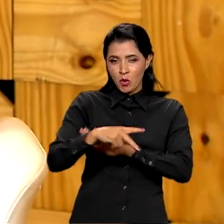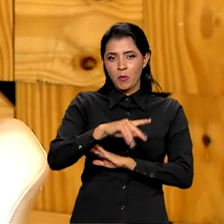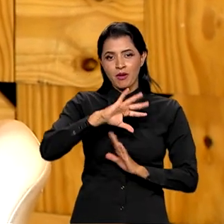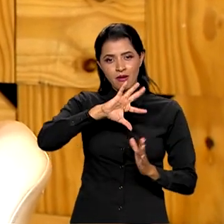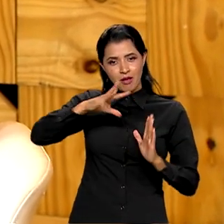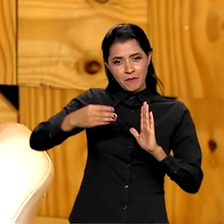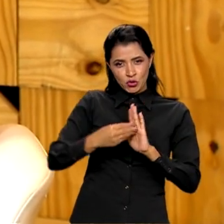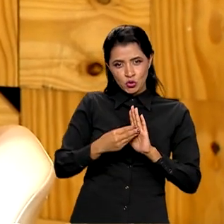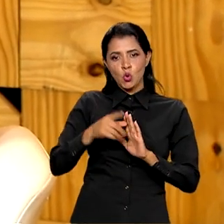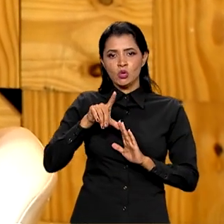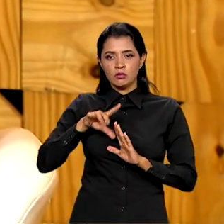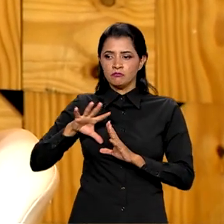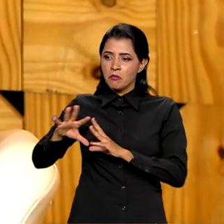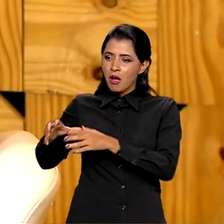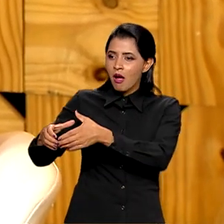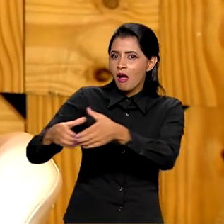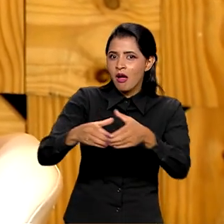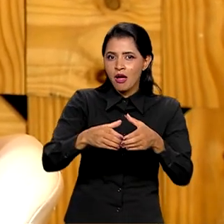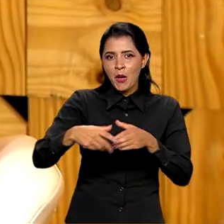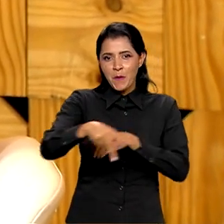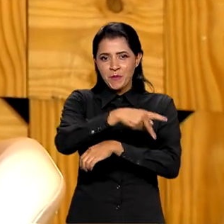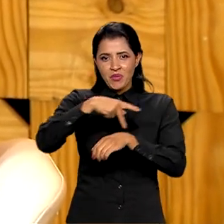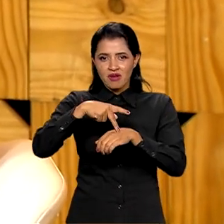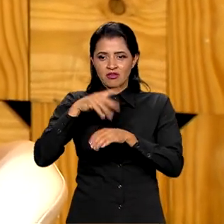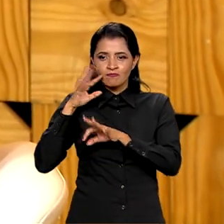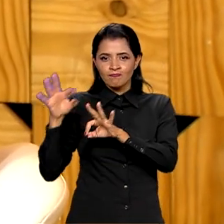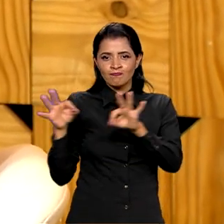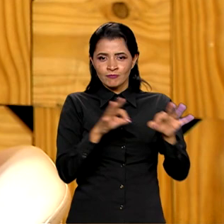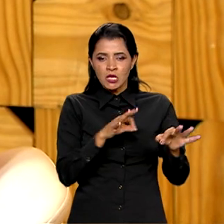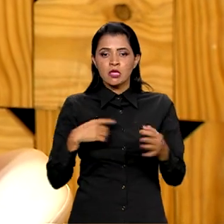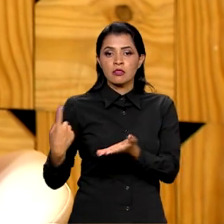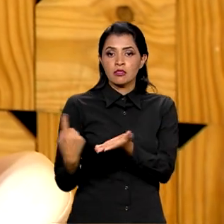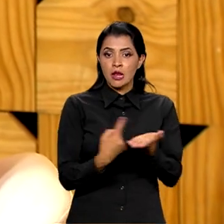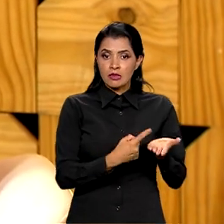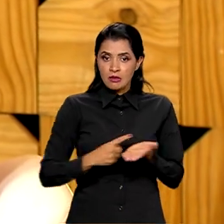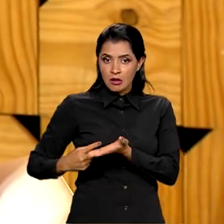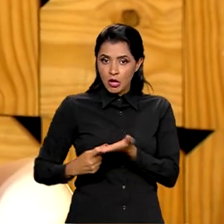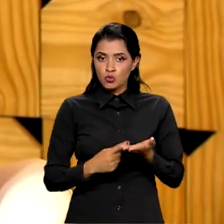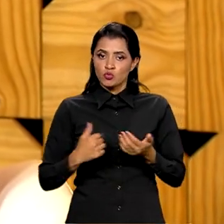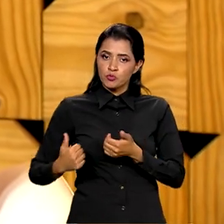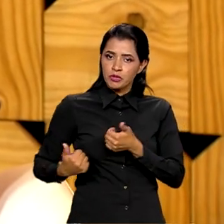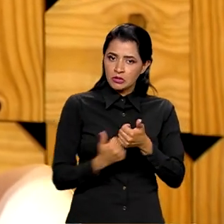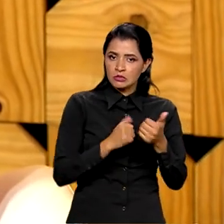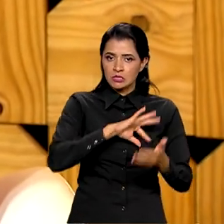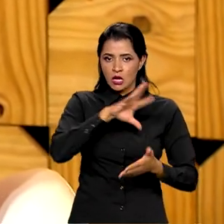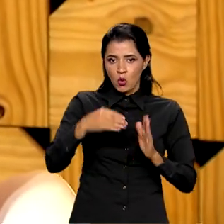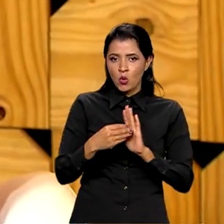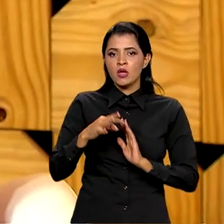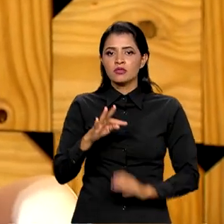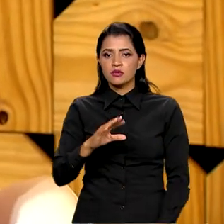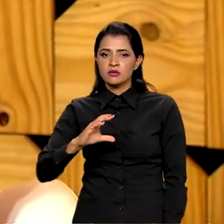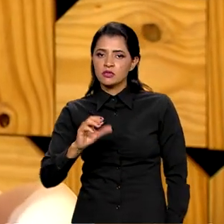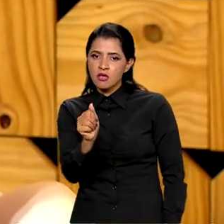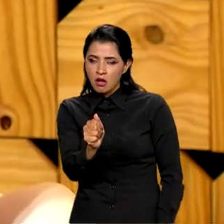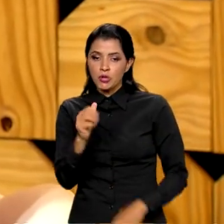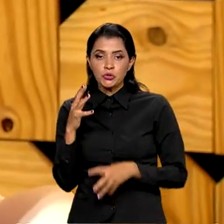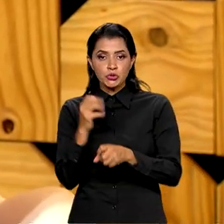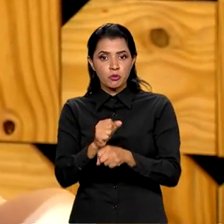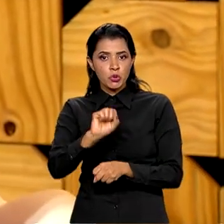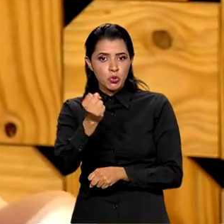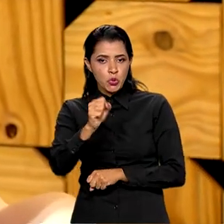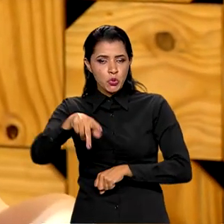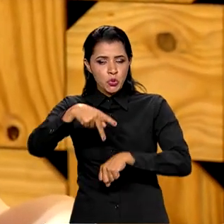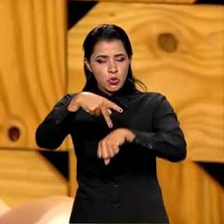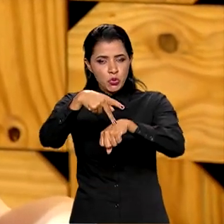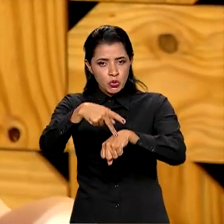reúne todos os países que compõem a organização dos Tratados de Cooperação Amazônica, a OTCA, né? Então, são os 8 países, os